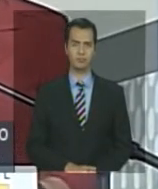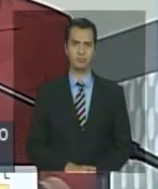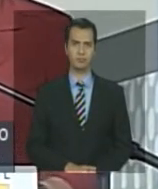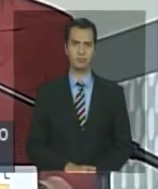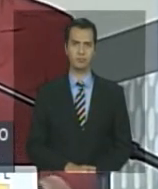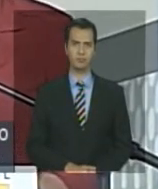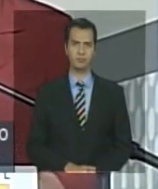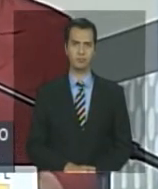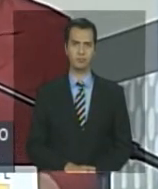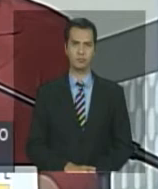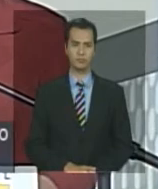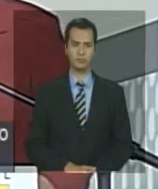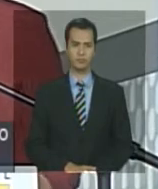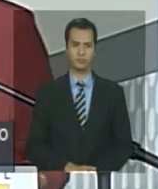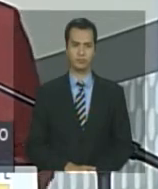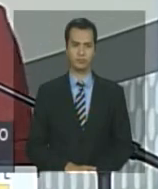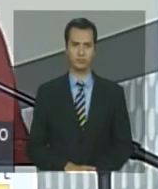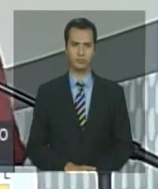forma especial,